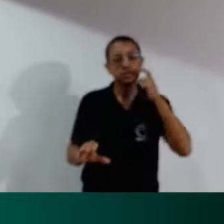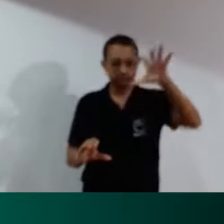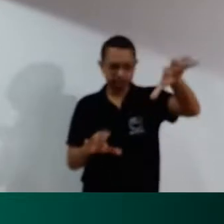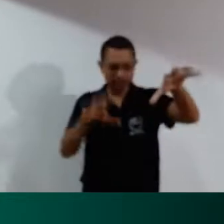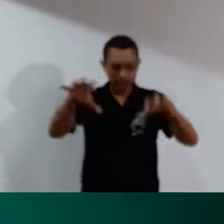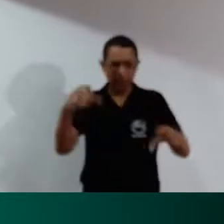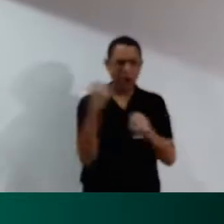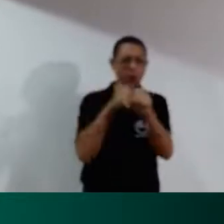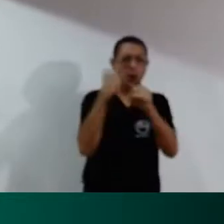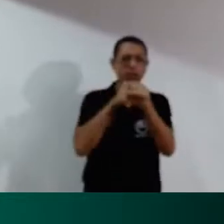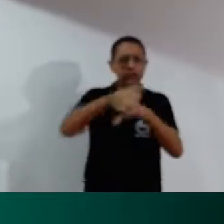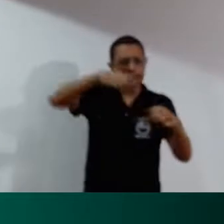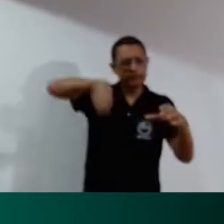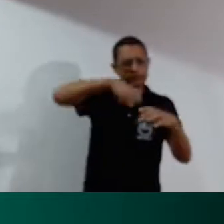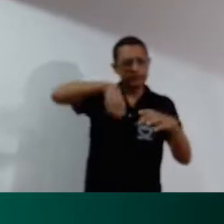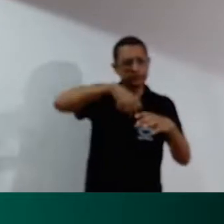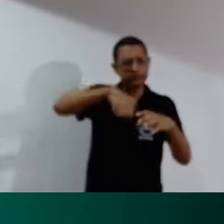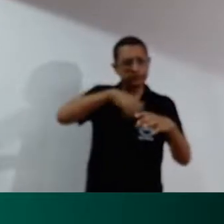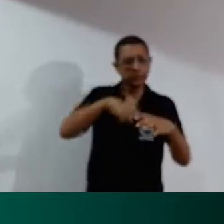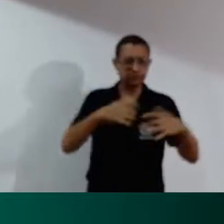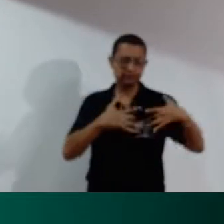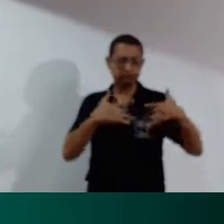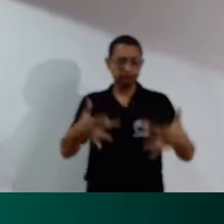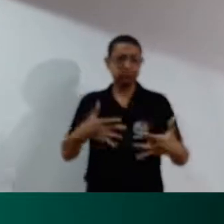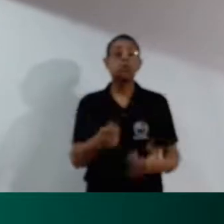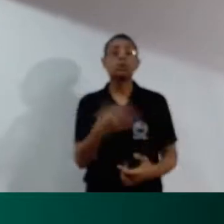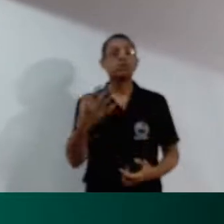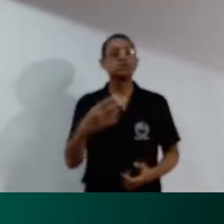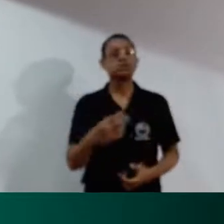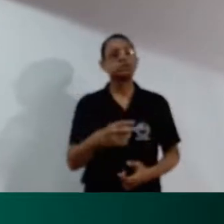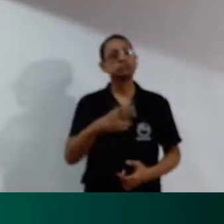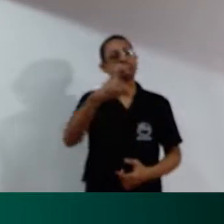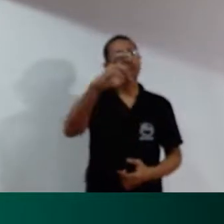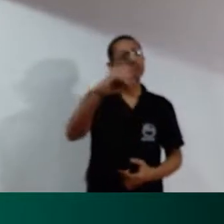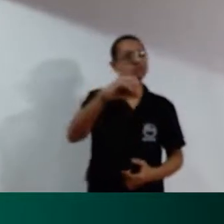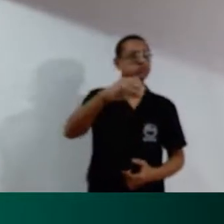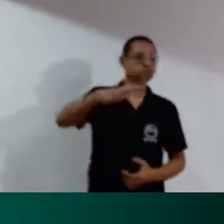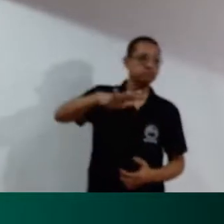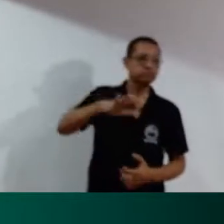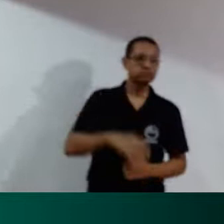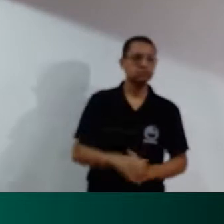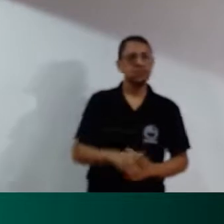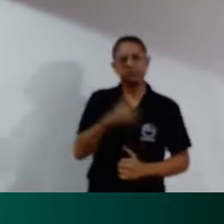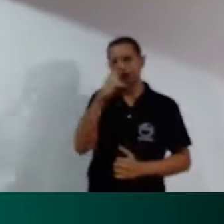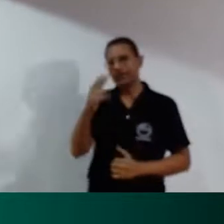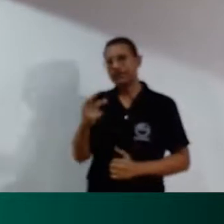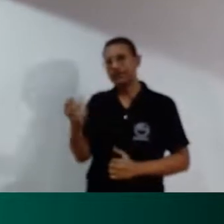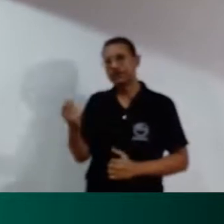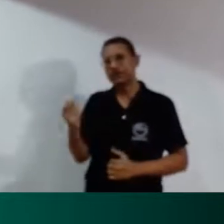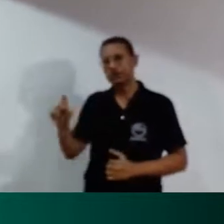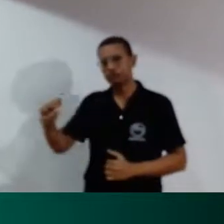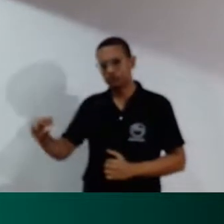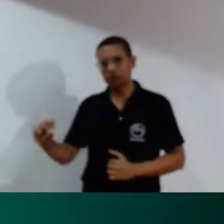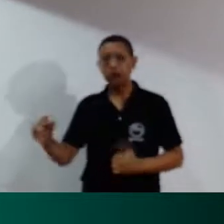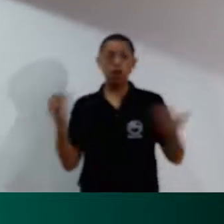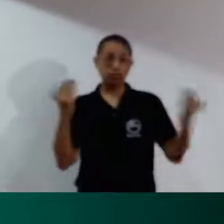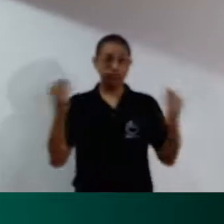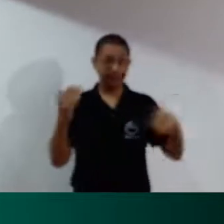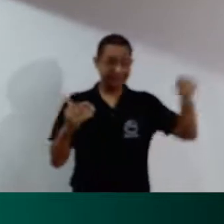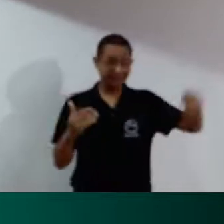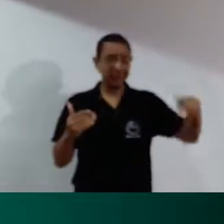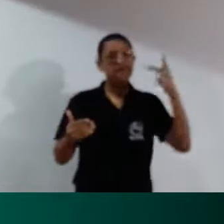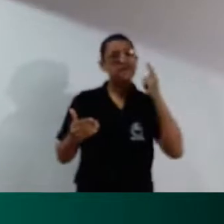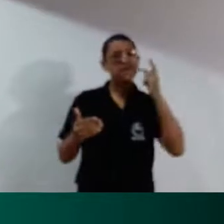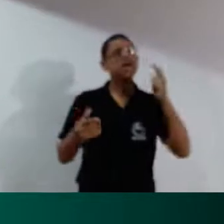não é parece muito né para mim parece um monte de 50 bilhões né é pouco quando eu falo que aqui tem um monte de bilionário é pouco né